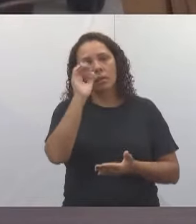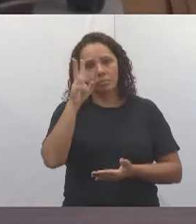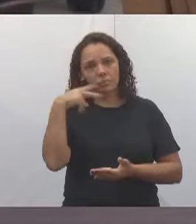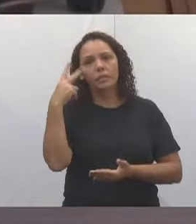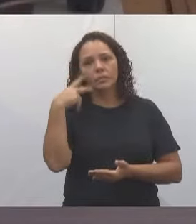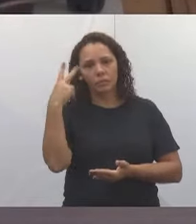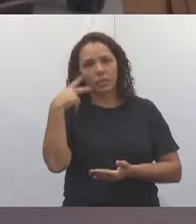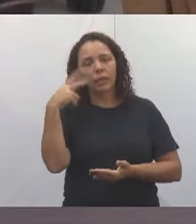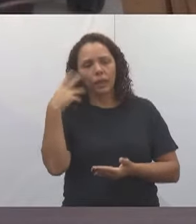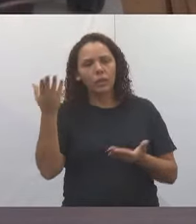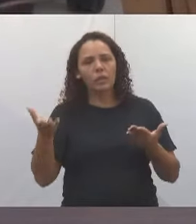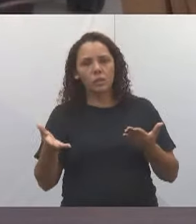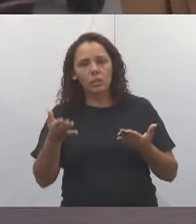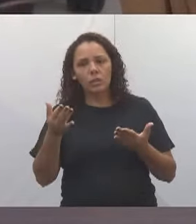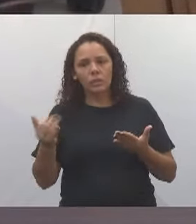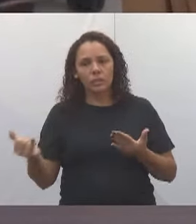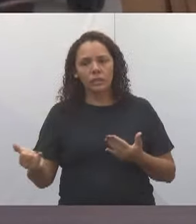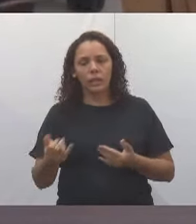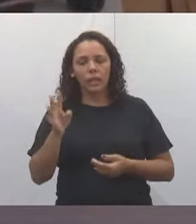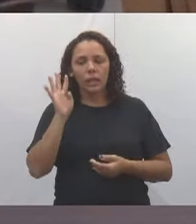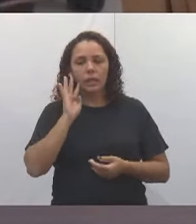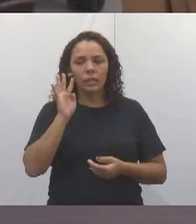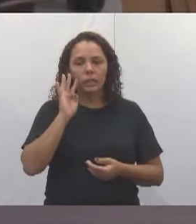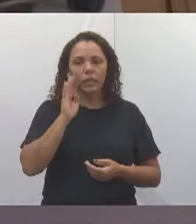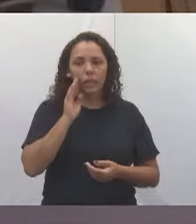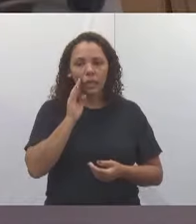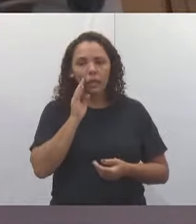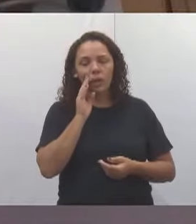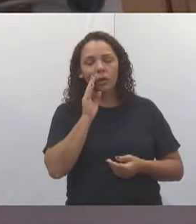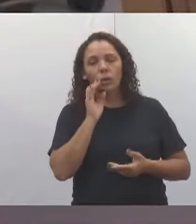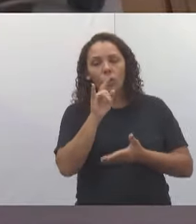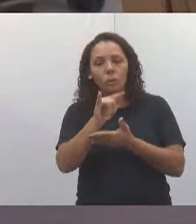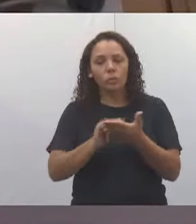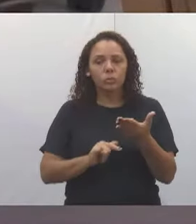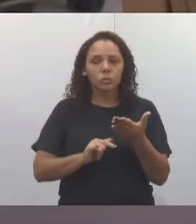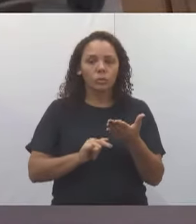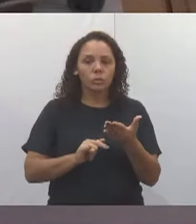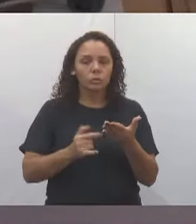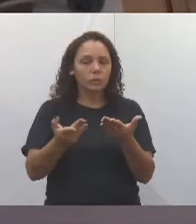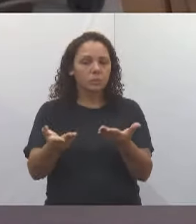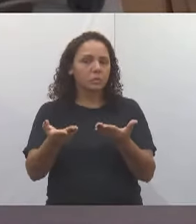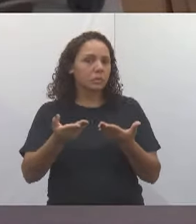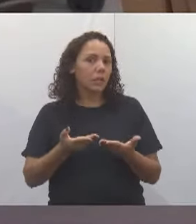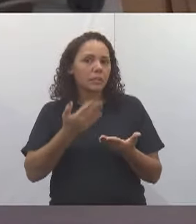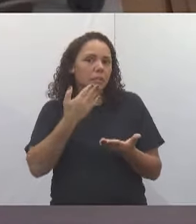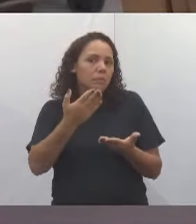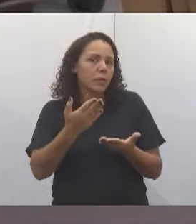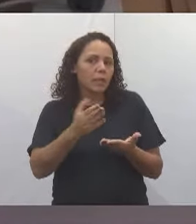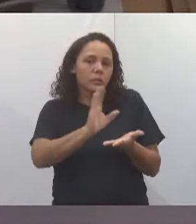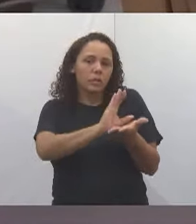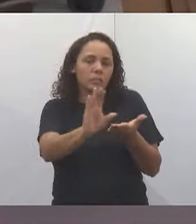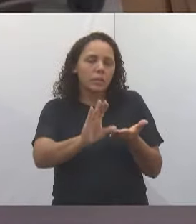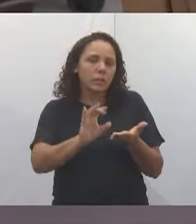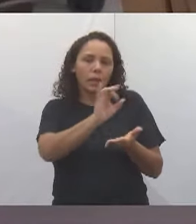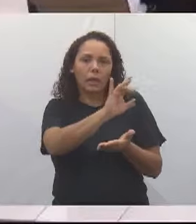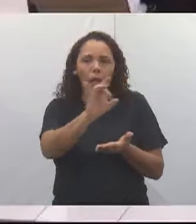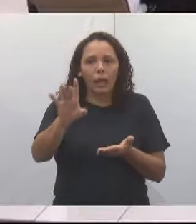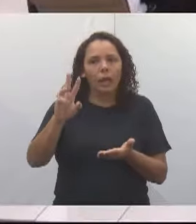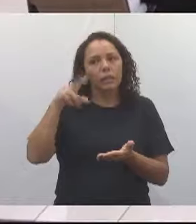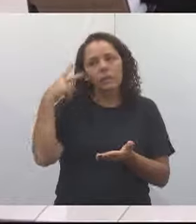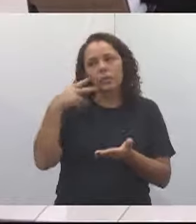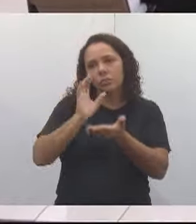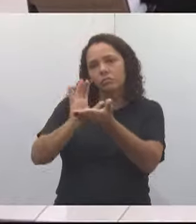faz um relatório, nós temos isso, isso, isso, e precisamos de uma emenda. O vereador destina quanto ele quiser. Num